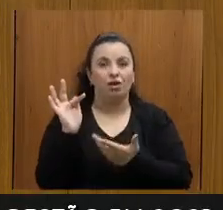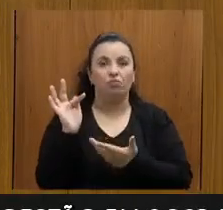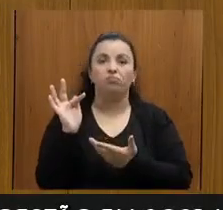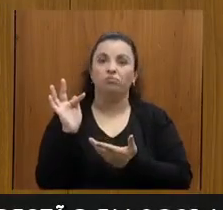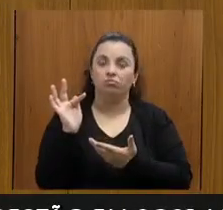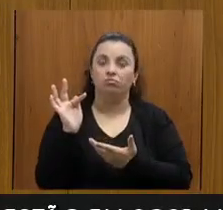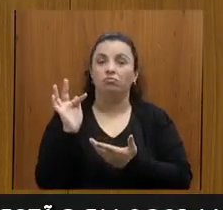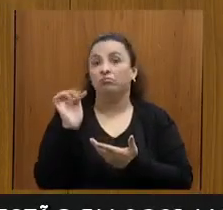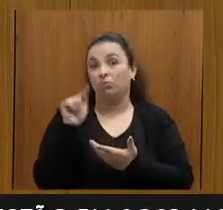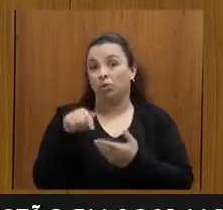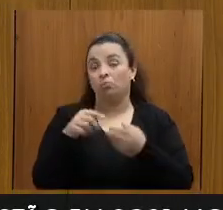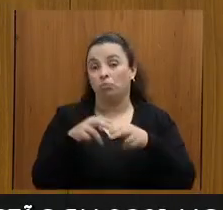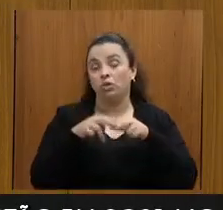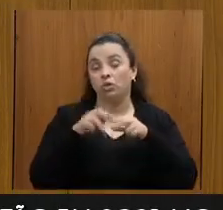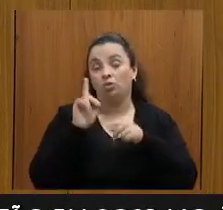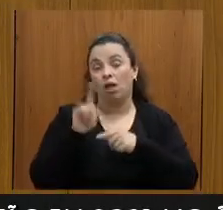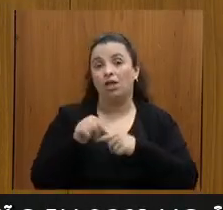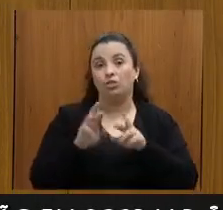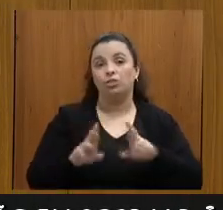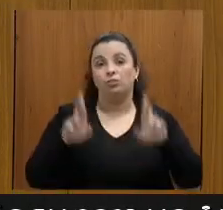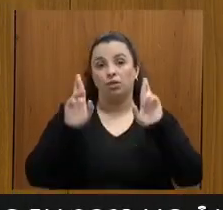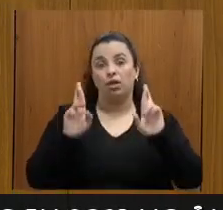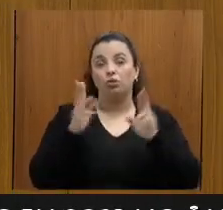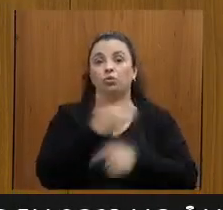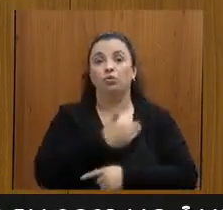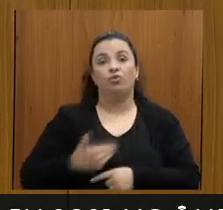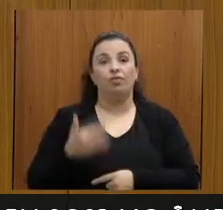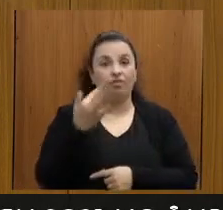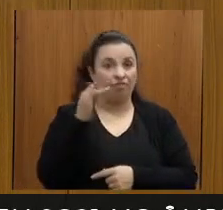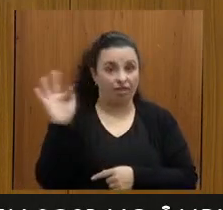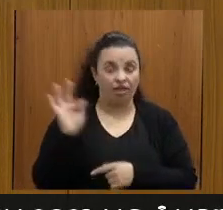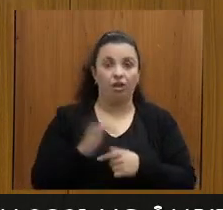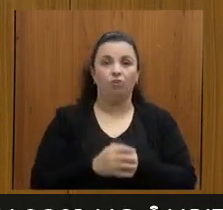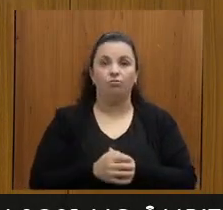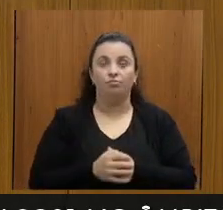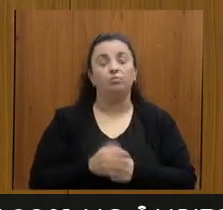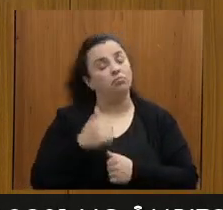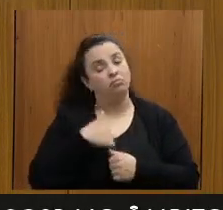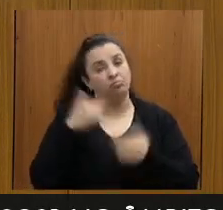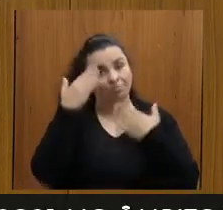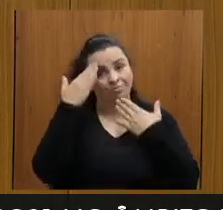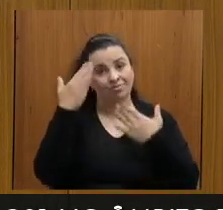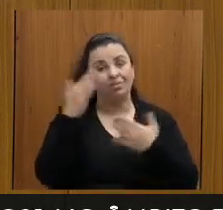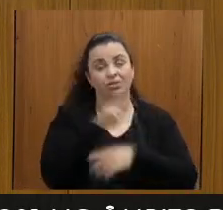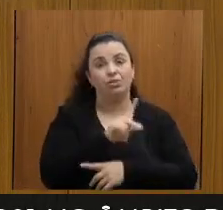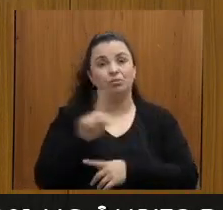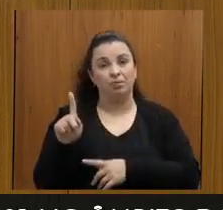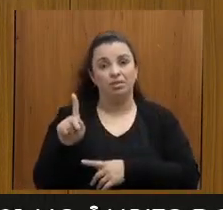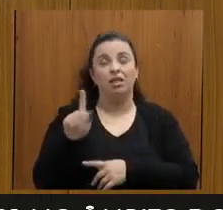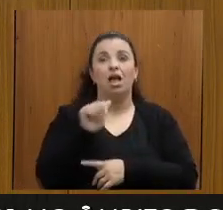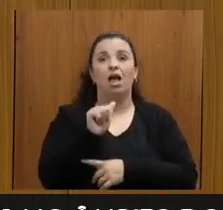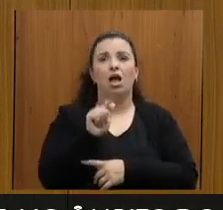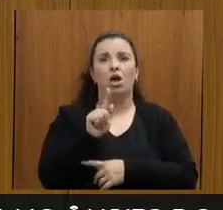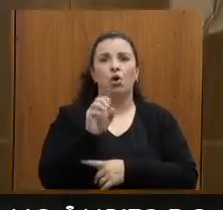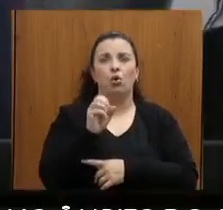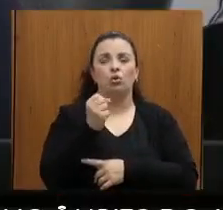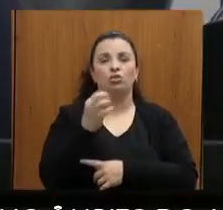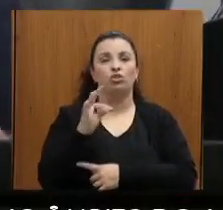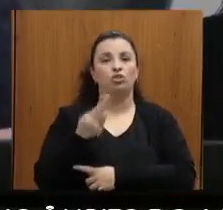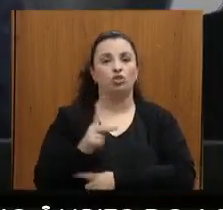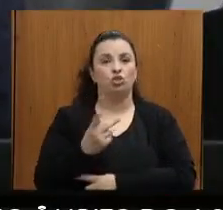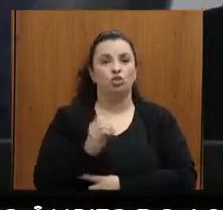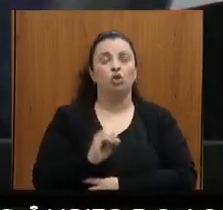quinhão do governo federal. A quem agradeço ao presidente Agostinho Patroso também